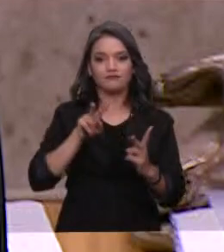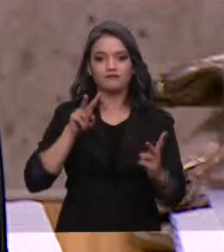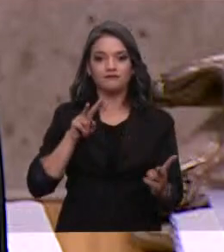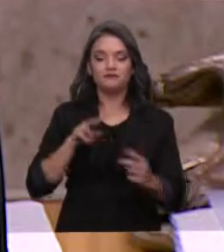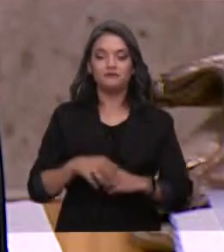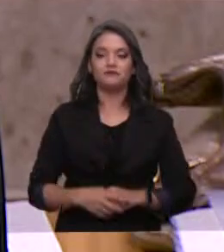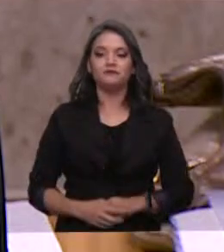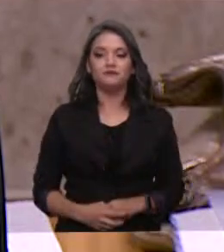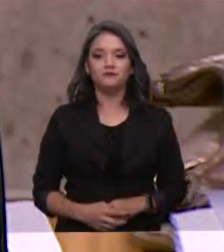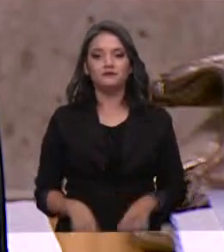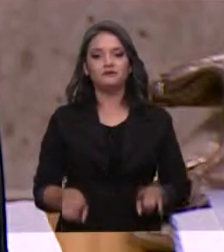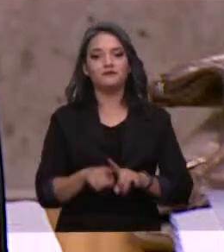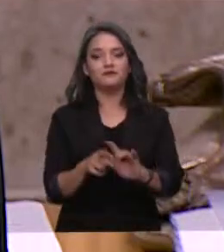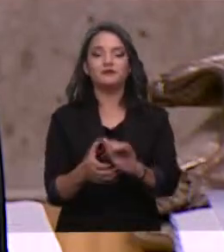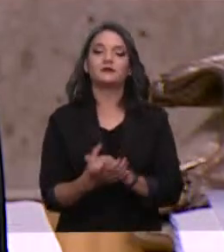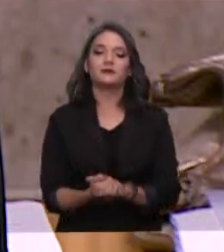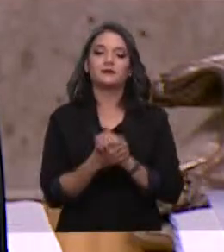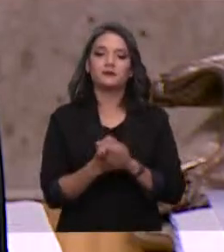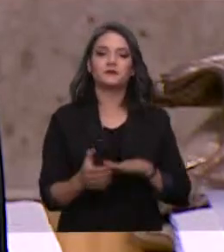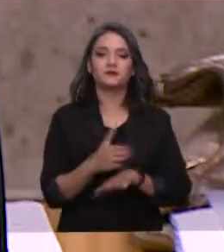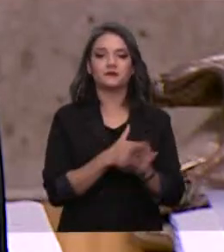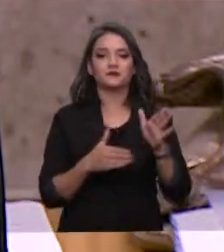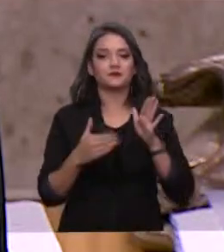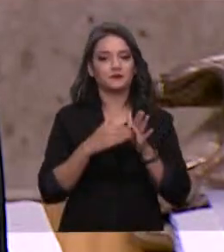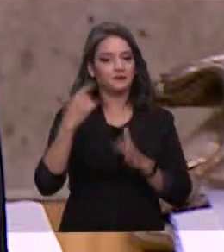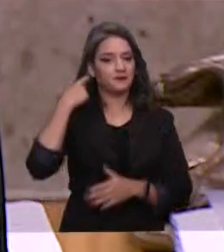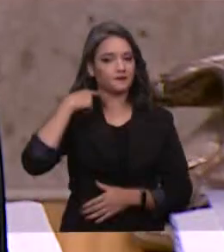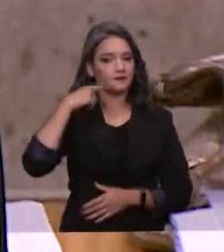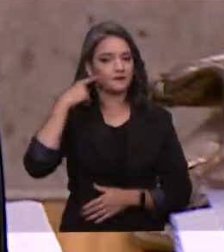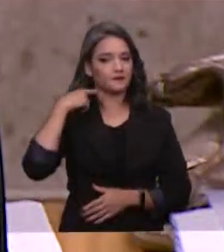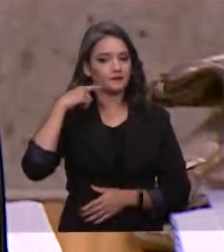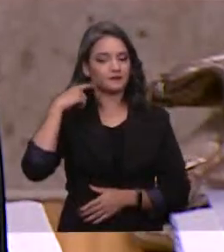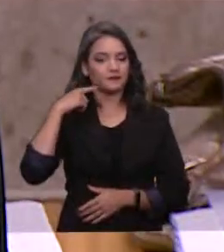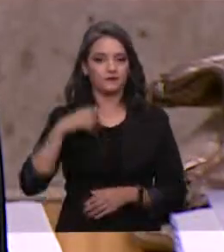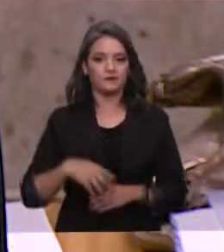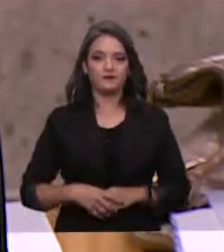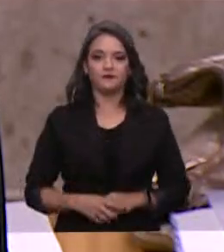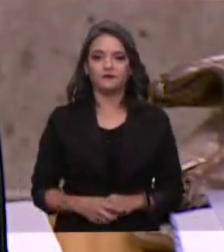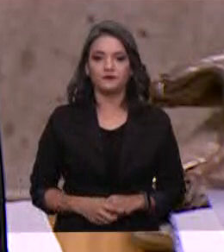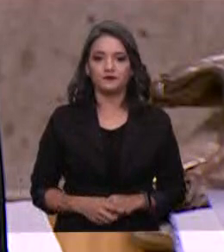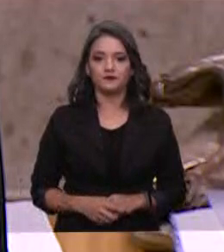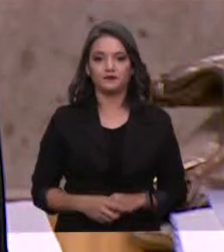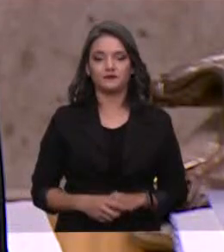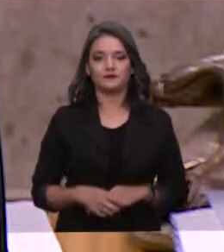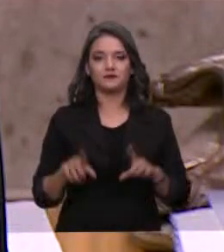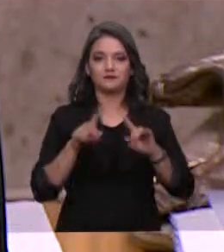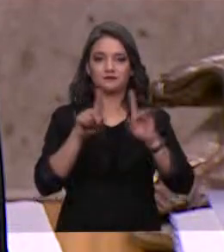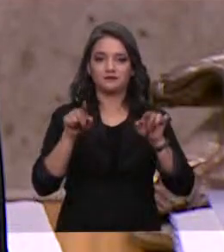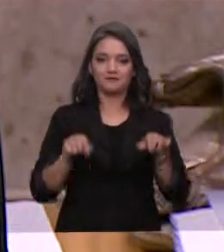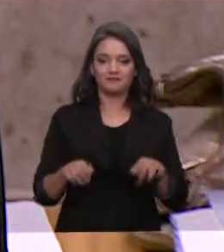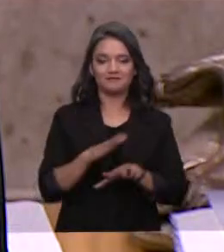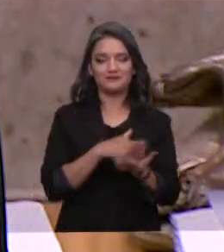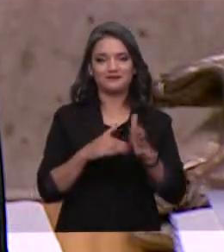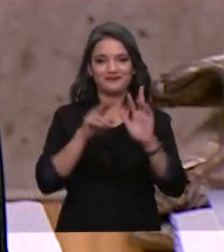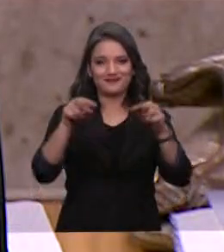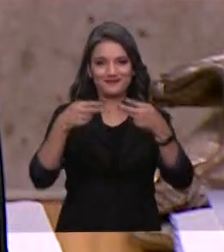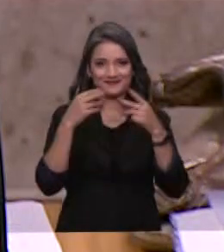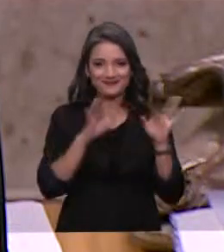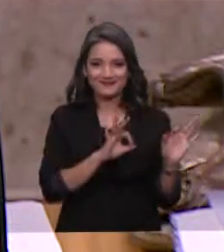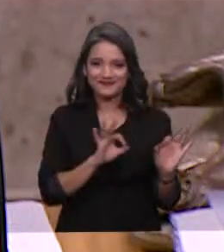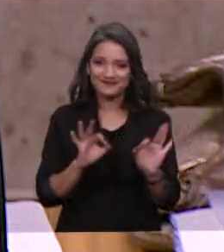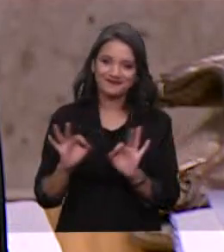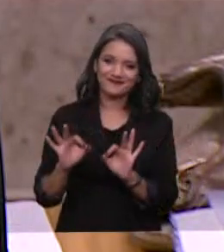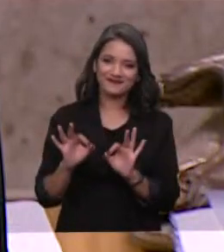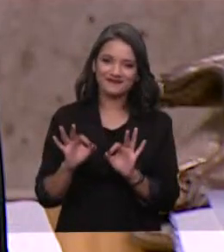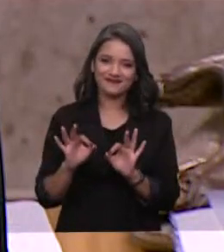Cumprimento também as senhoras e senhores advogados, senhoras e senhores servidores, todos que nos assistem.